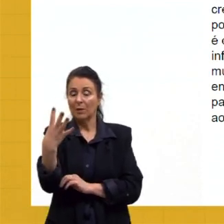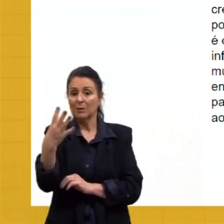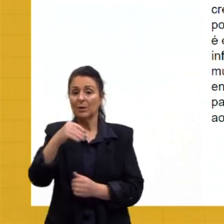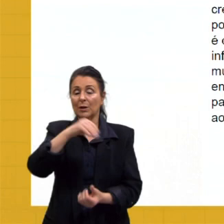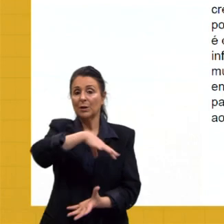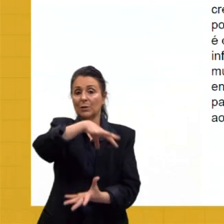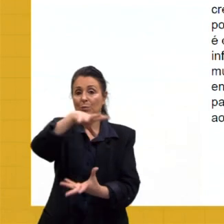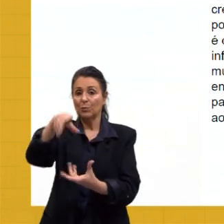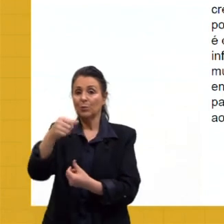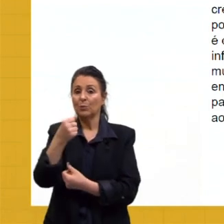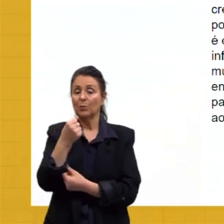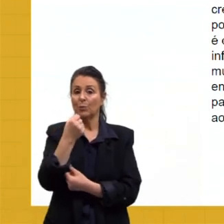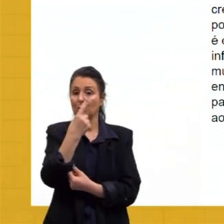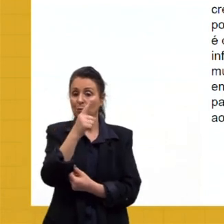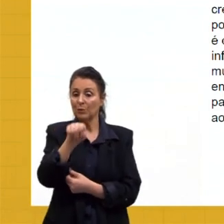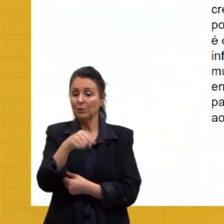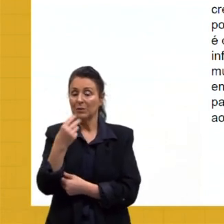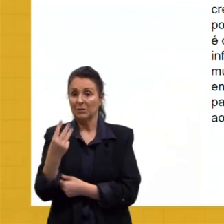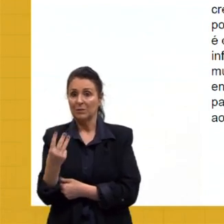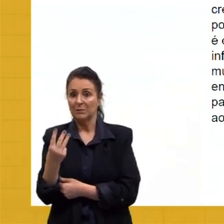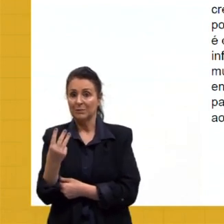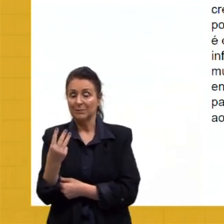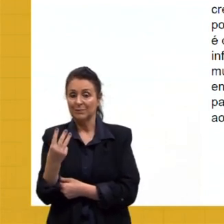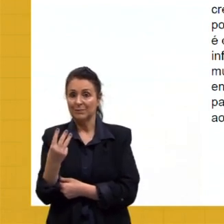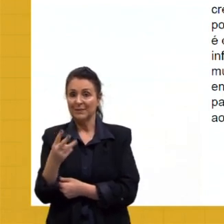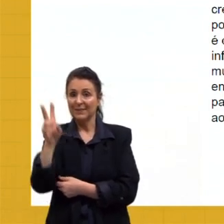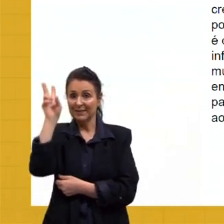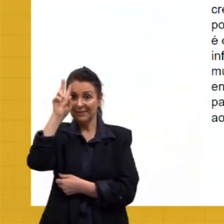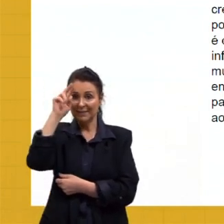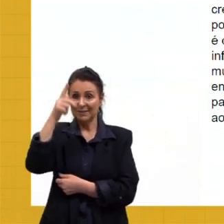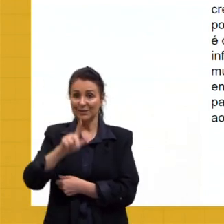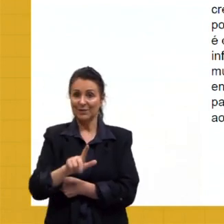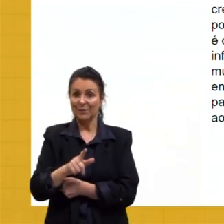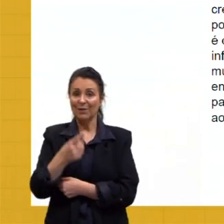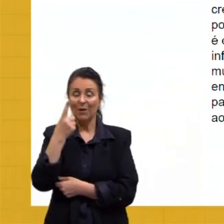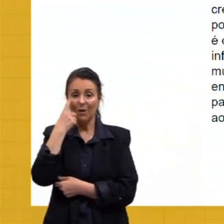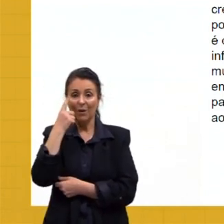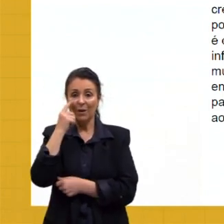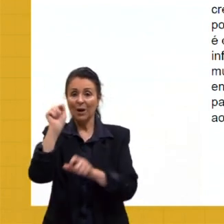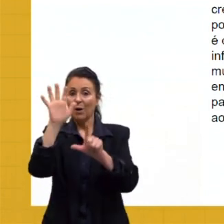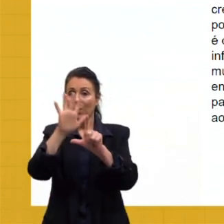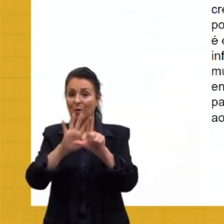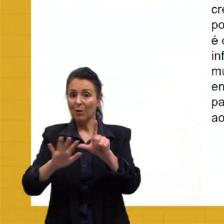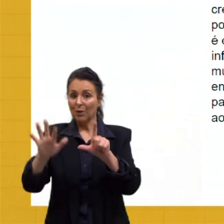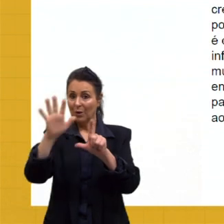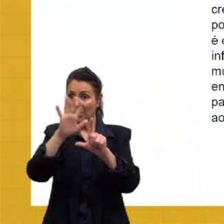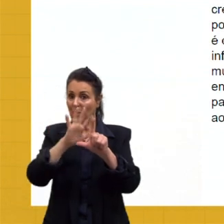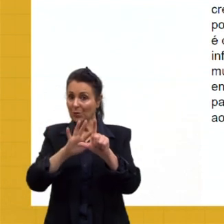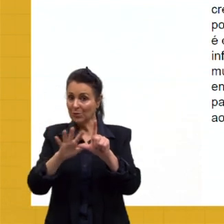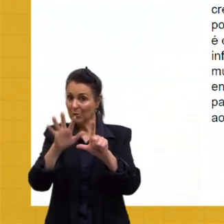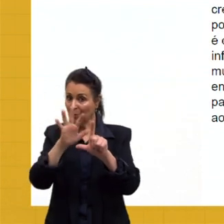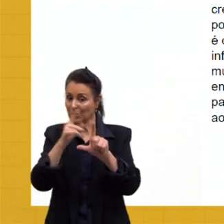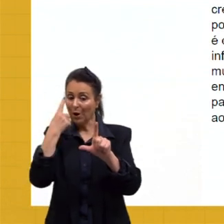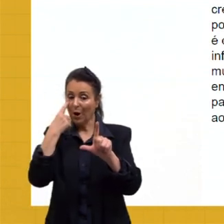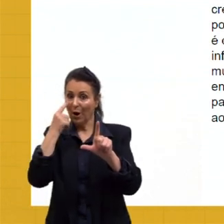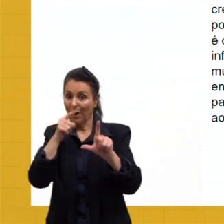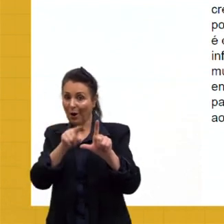Mundial então em três em 1,3 tá lembra olha que o QR Code aponta a tua câmera